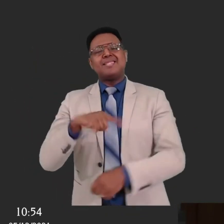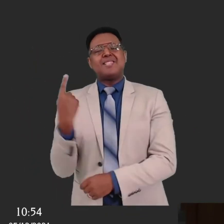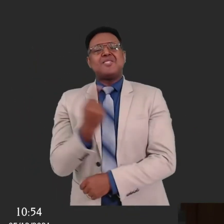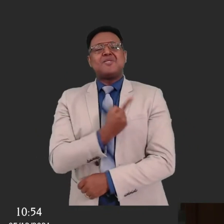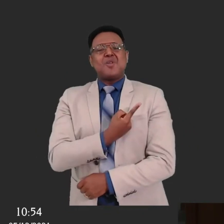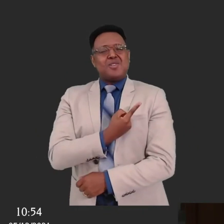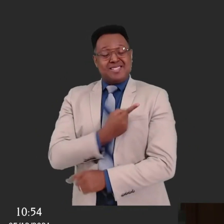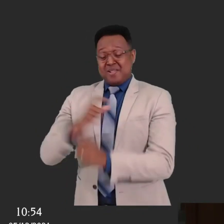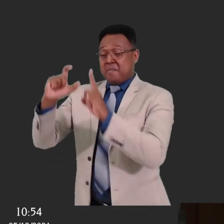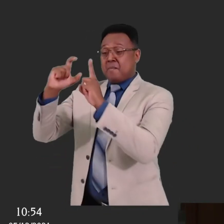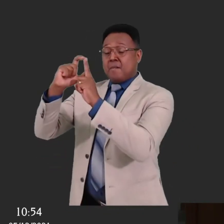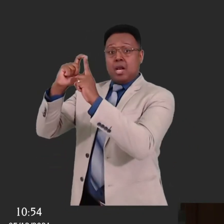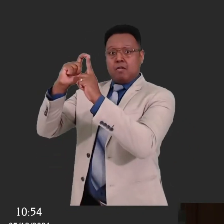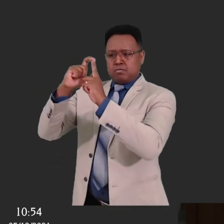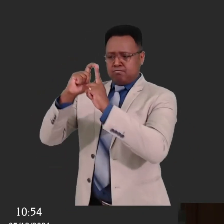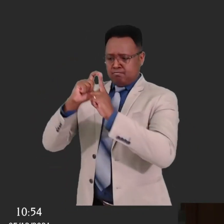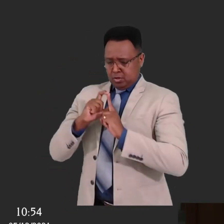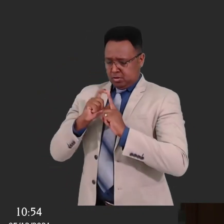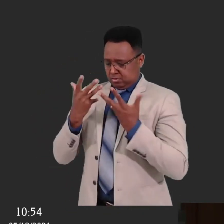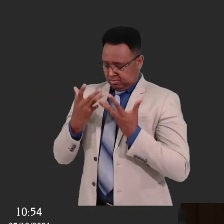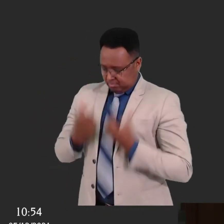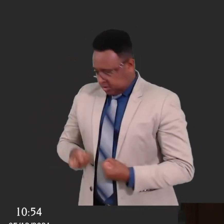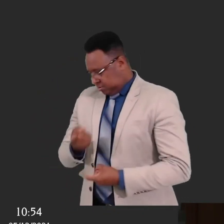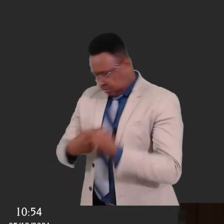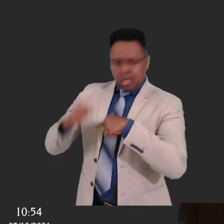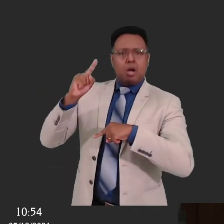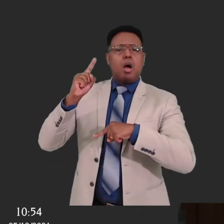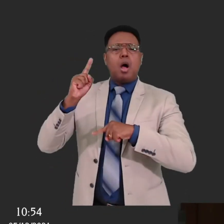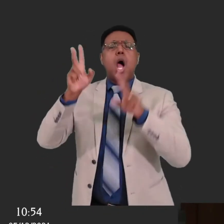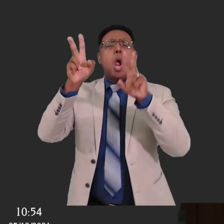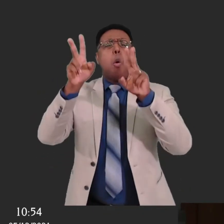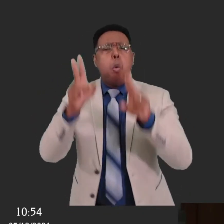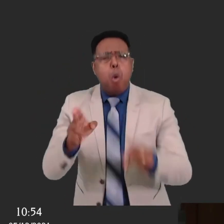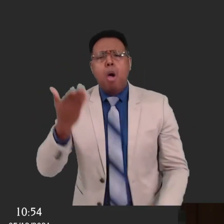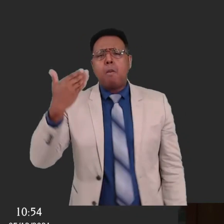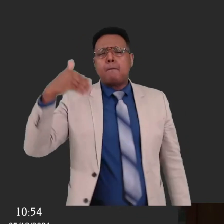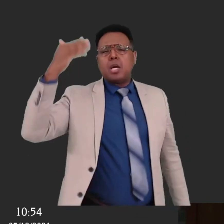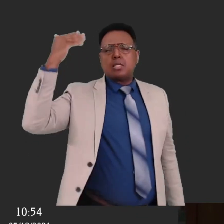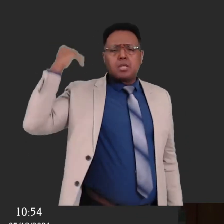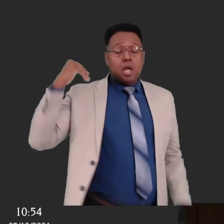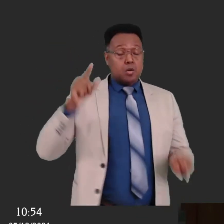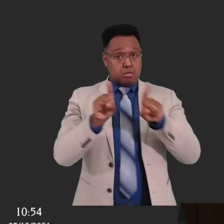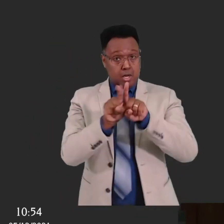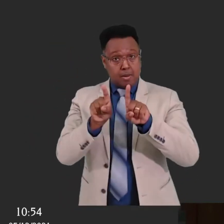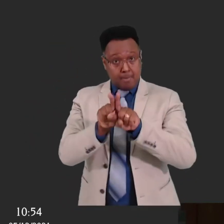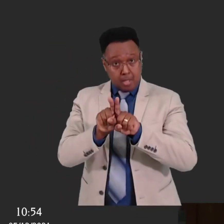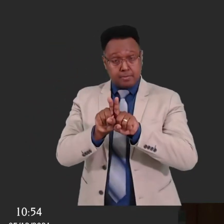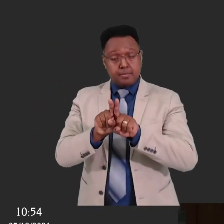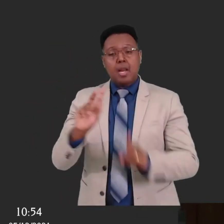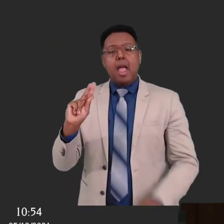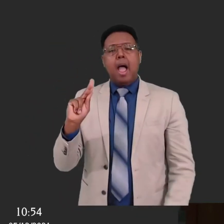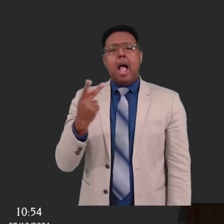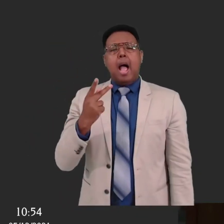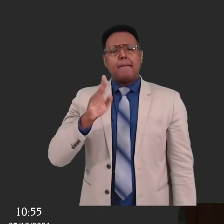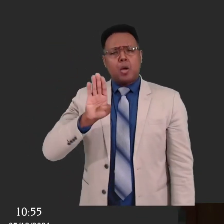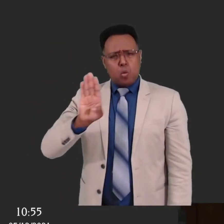de Deus e a aceitemos em nós. Como disse Abacuque na sua oração, ouvi,